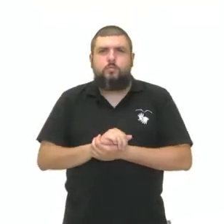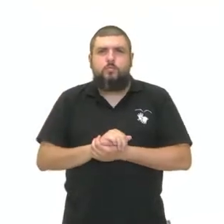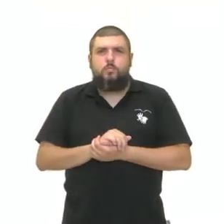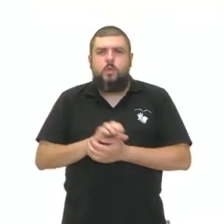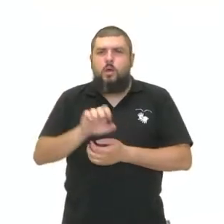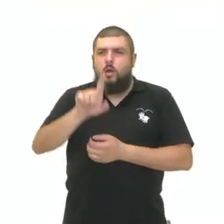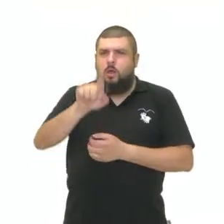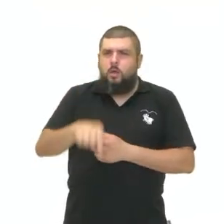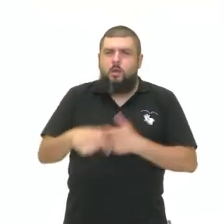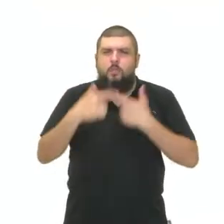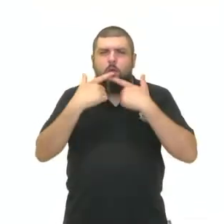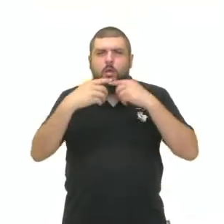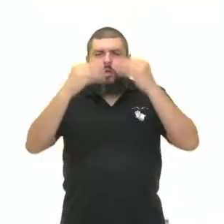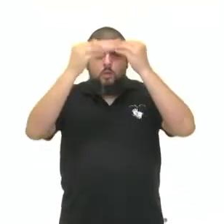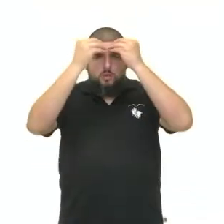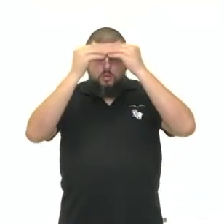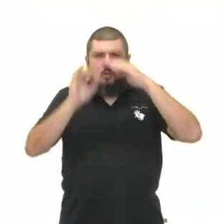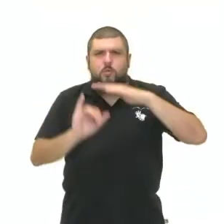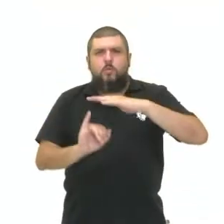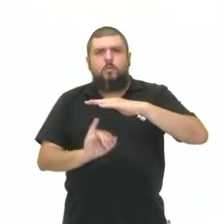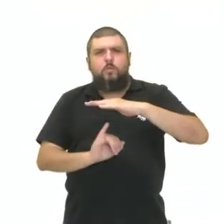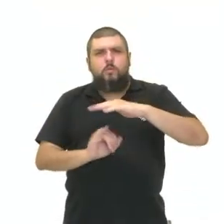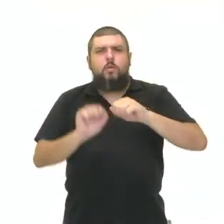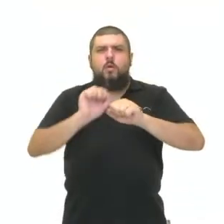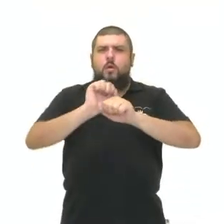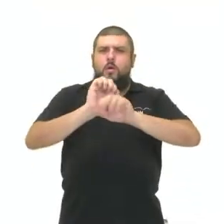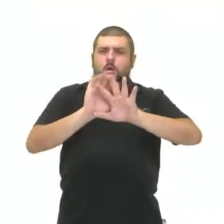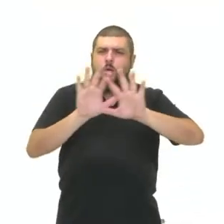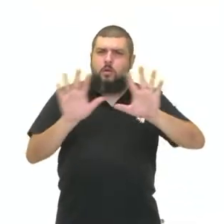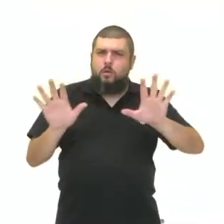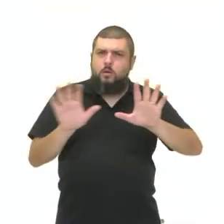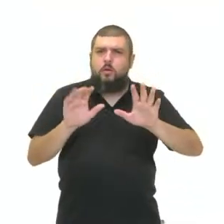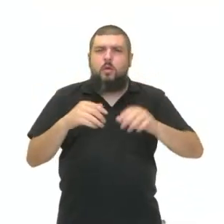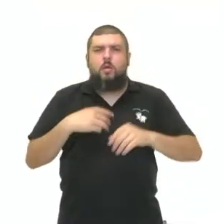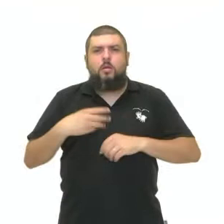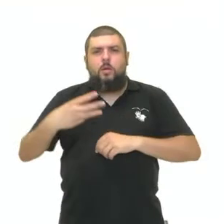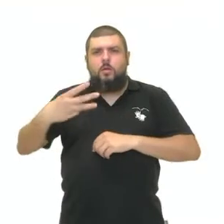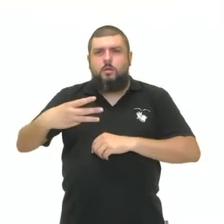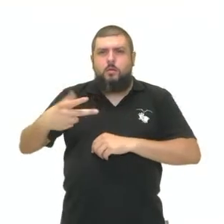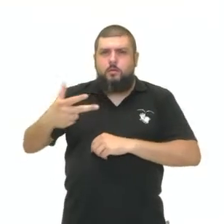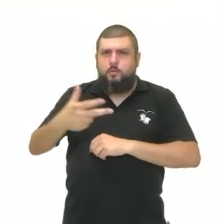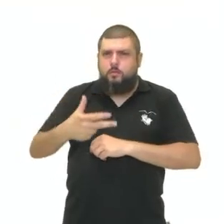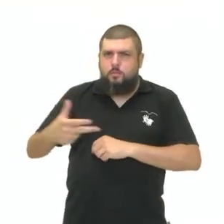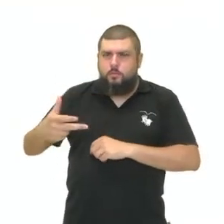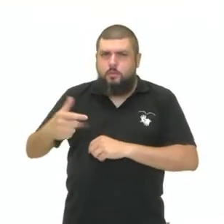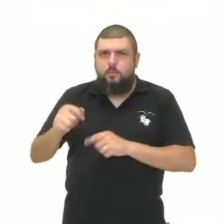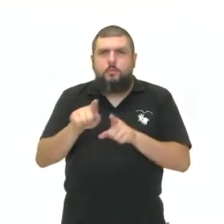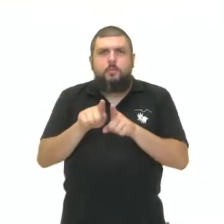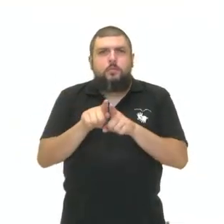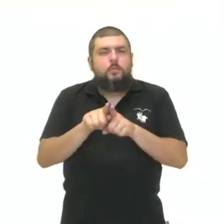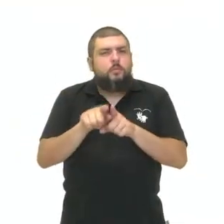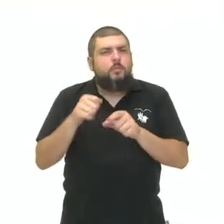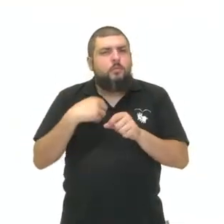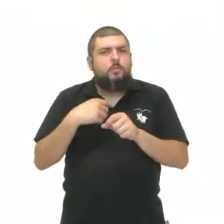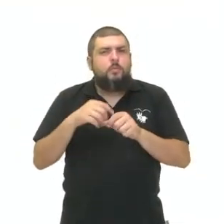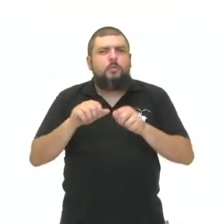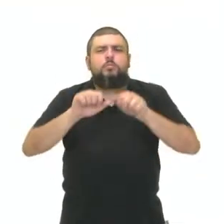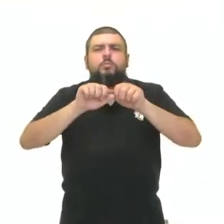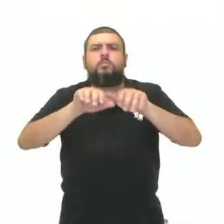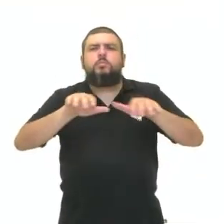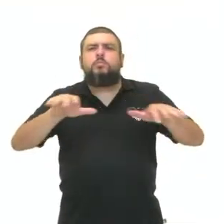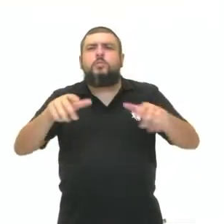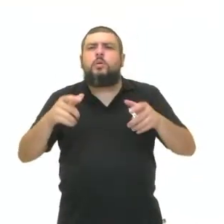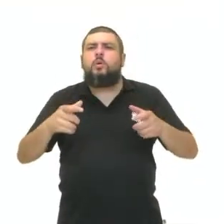formal, clara, objetiva, impessoal, na terceira pessoa, e veicula-se principalmente por